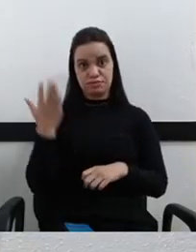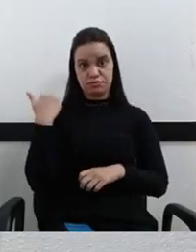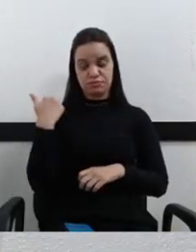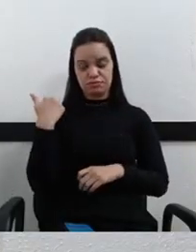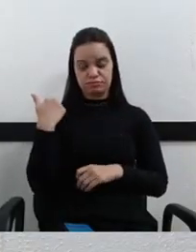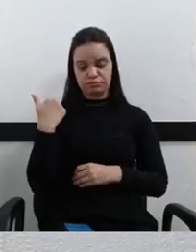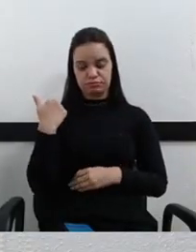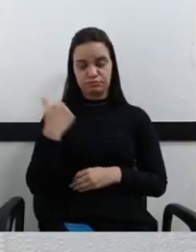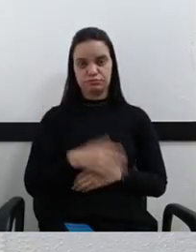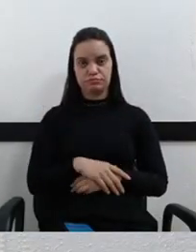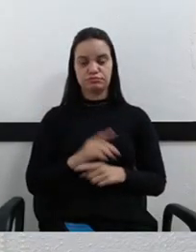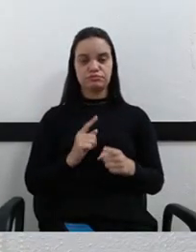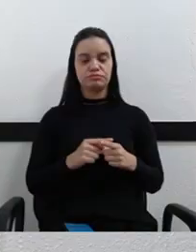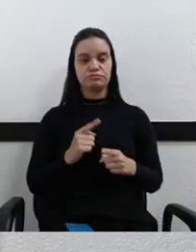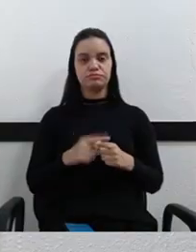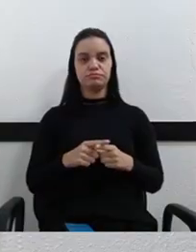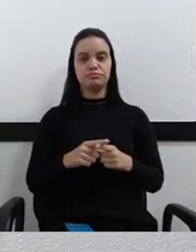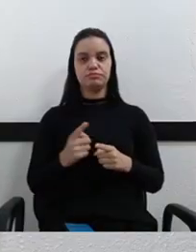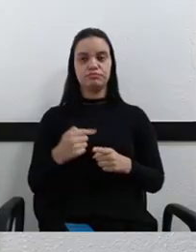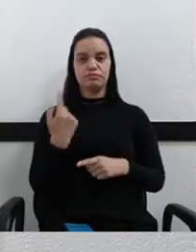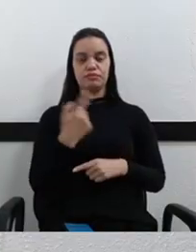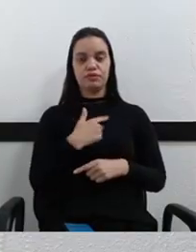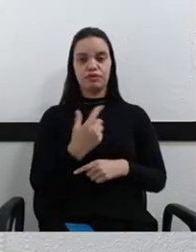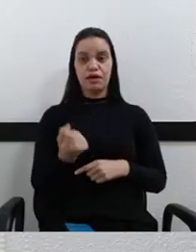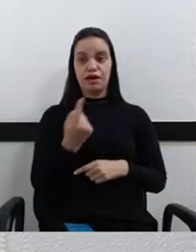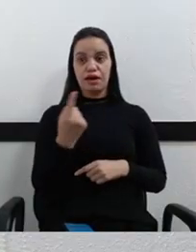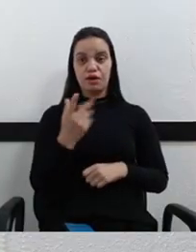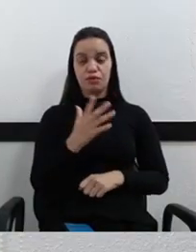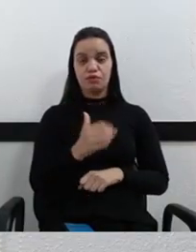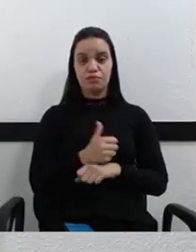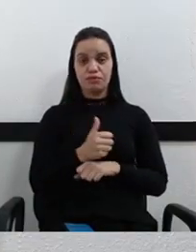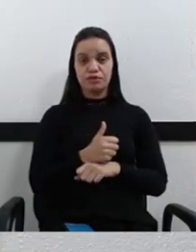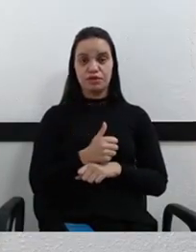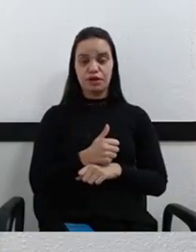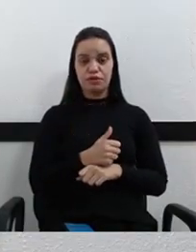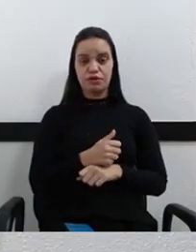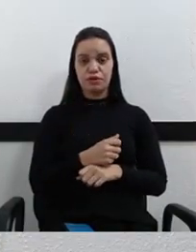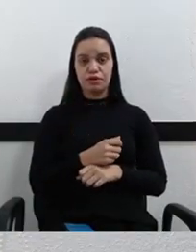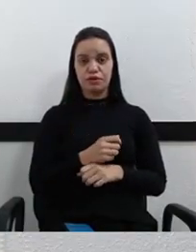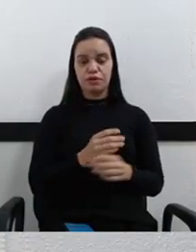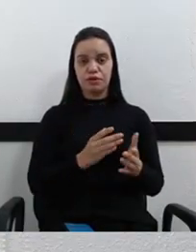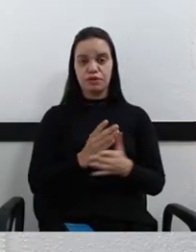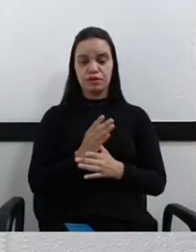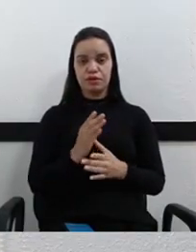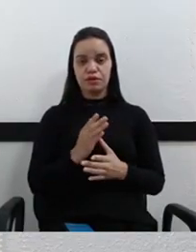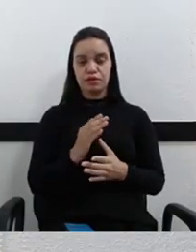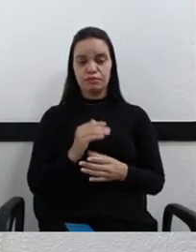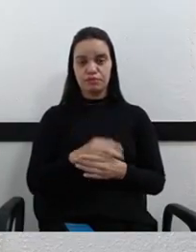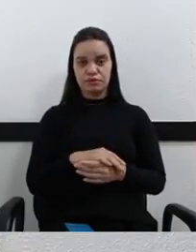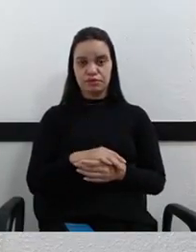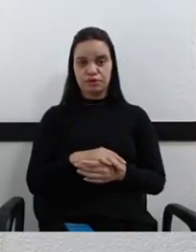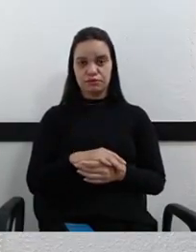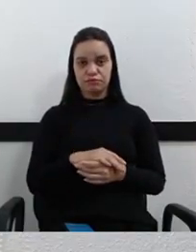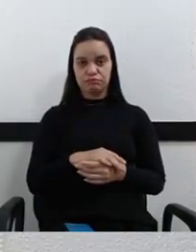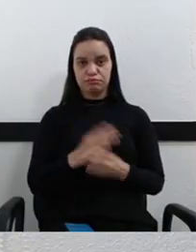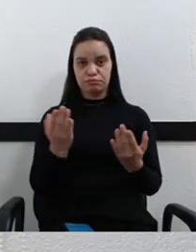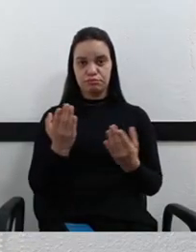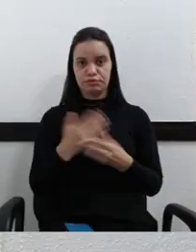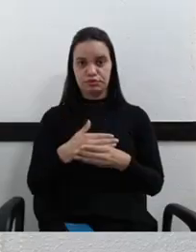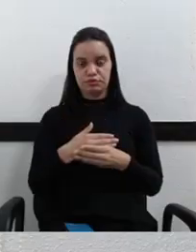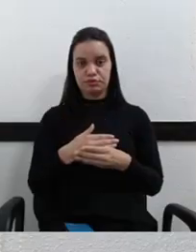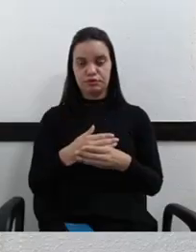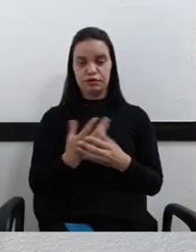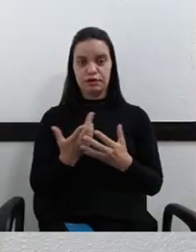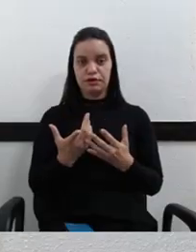já. Porque nós somos a única carreira que processa compensações e indeferimentos dessa maneira.